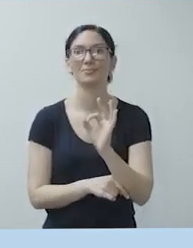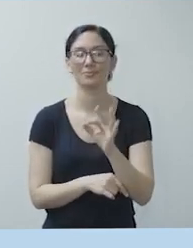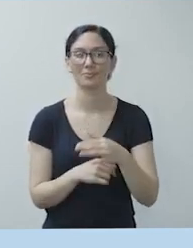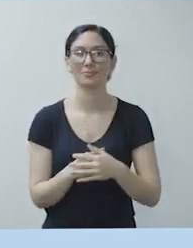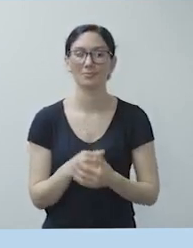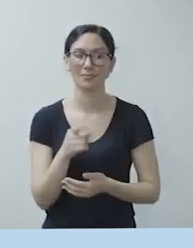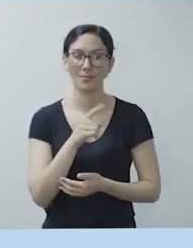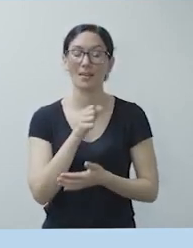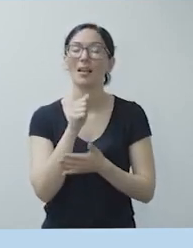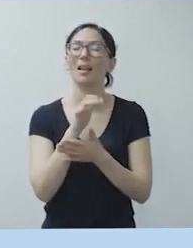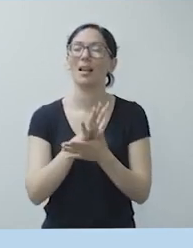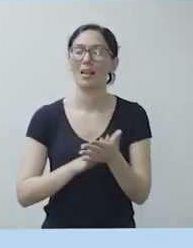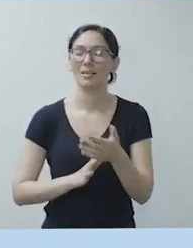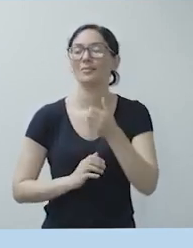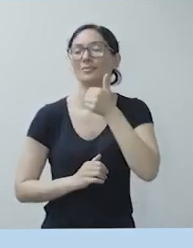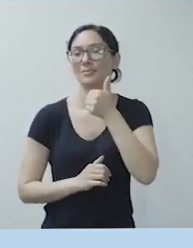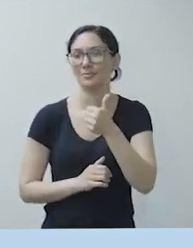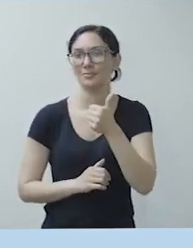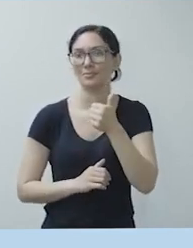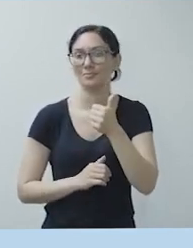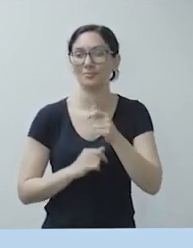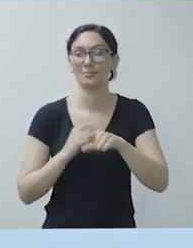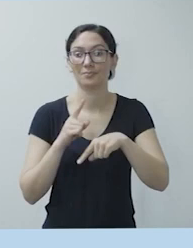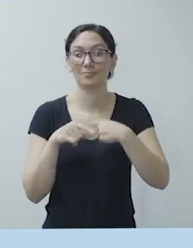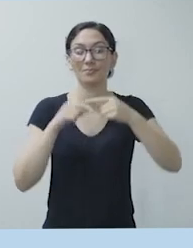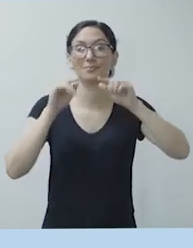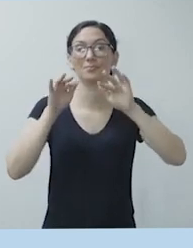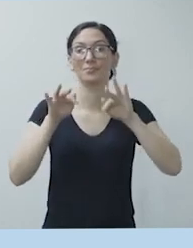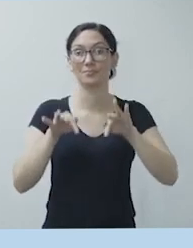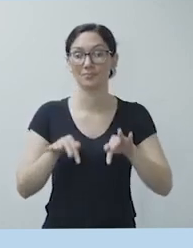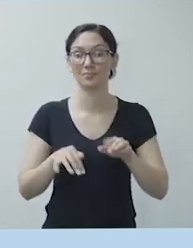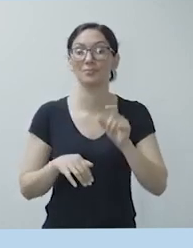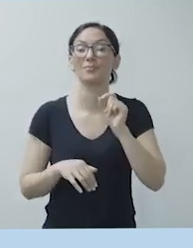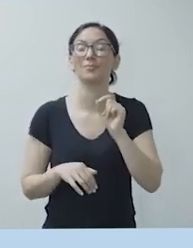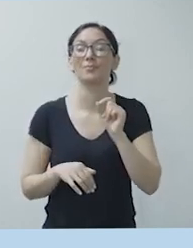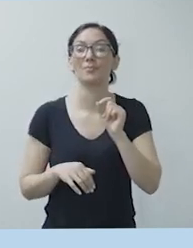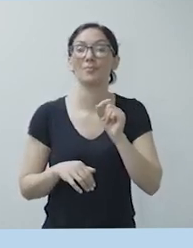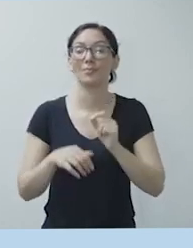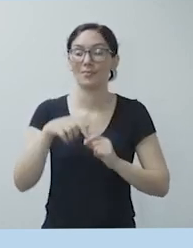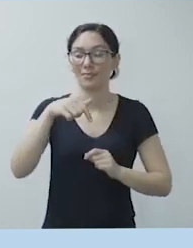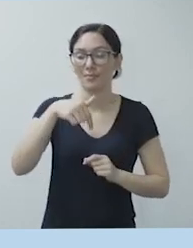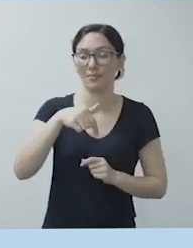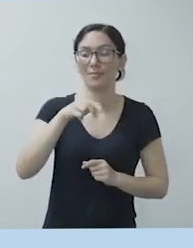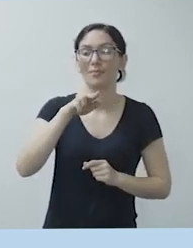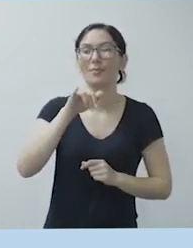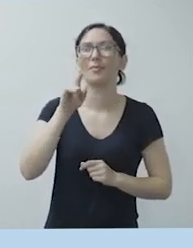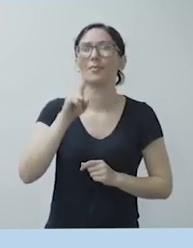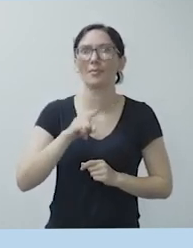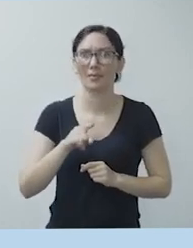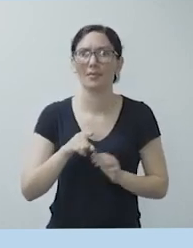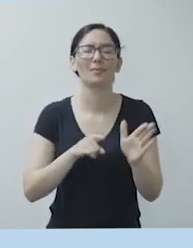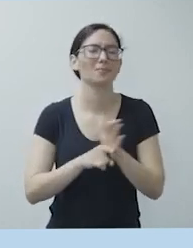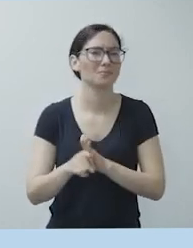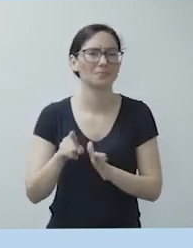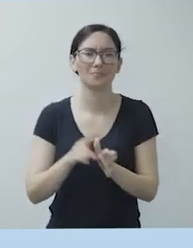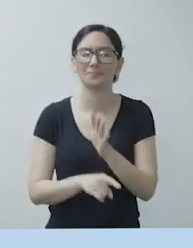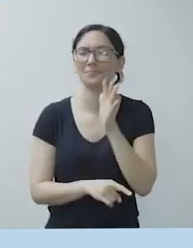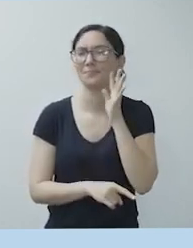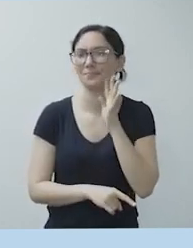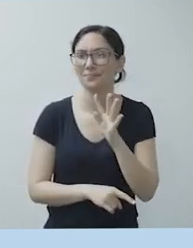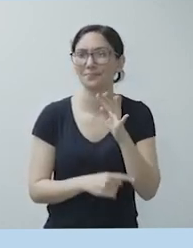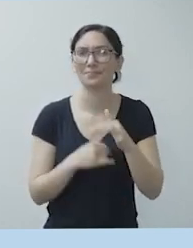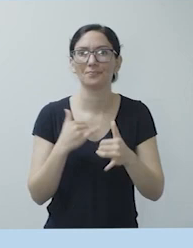Essas foram as nossas atividades. E finalizamos com o quiz. Esse quiz tão divertido